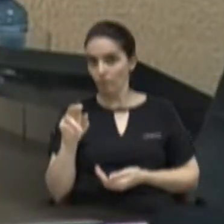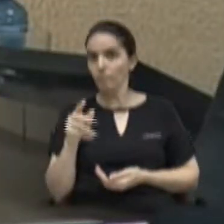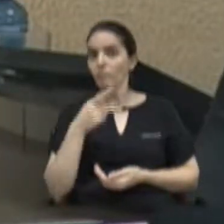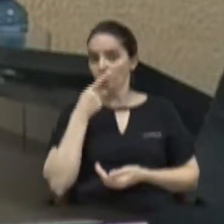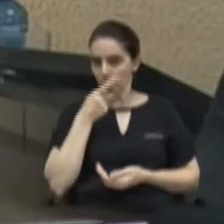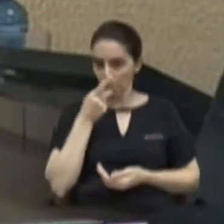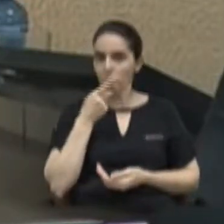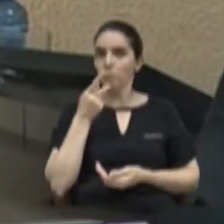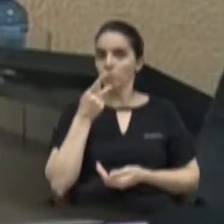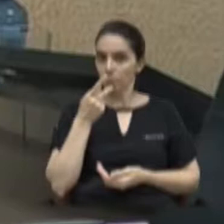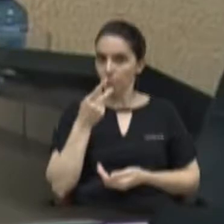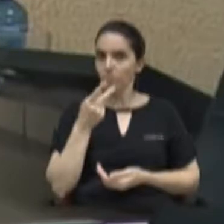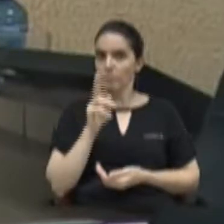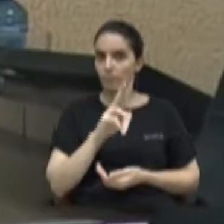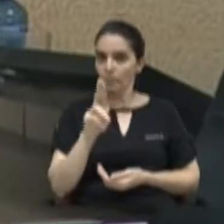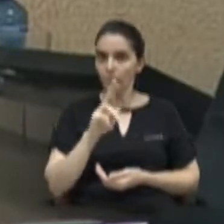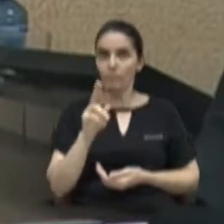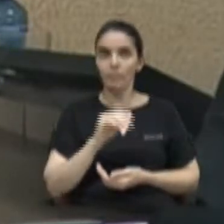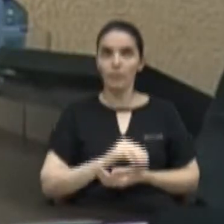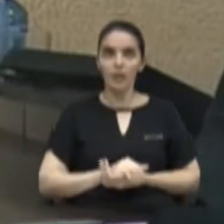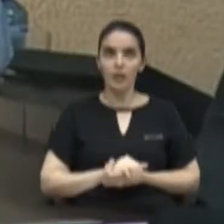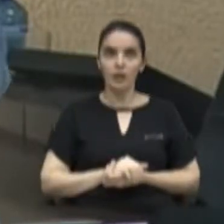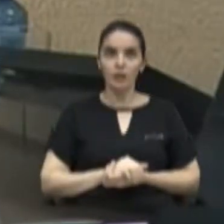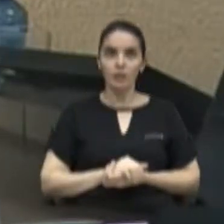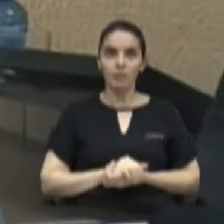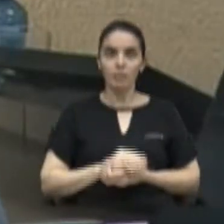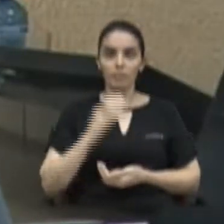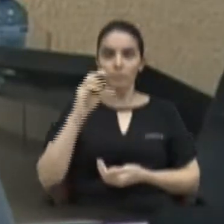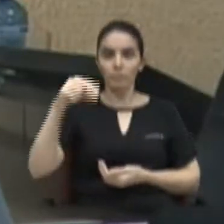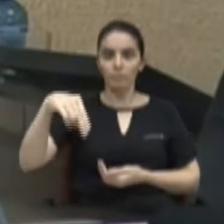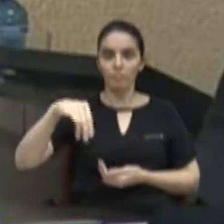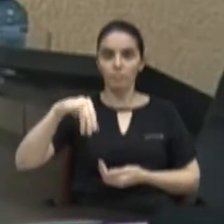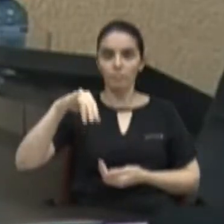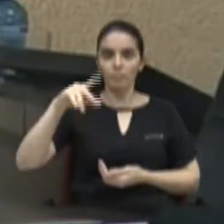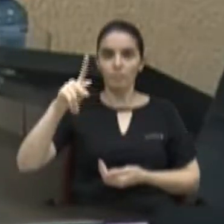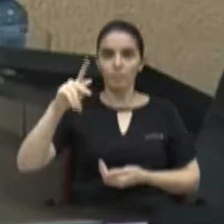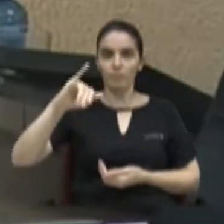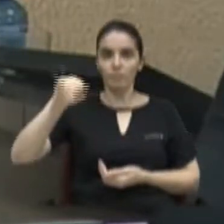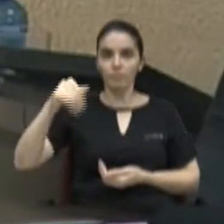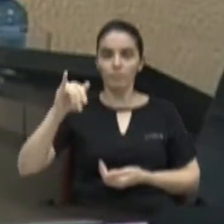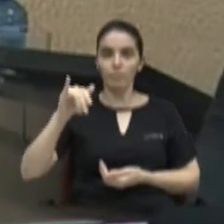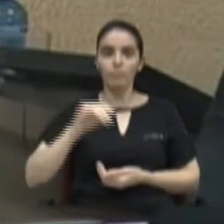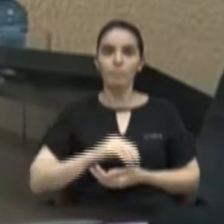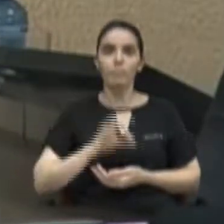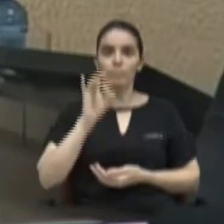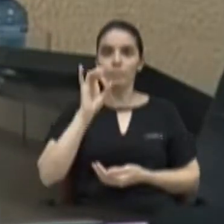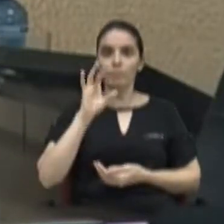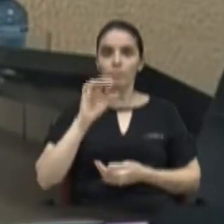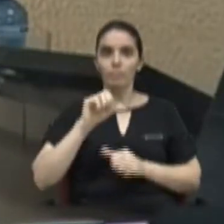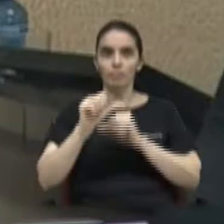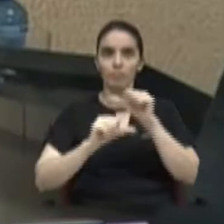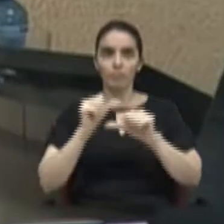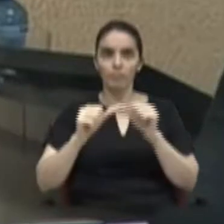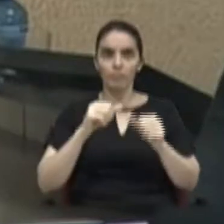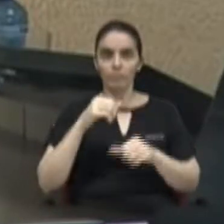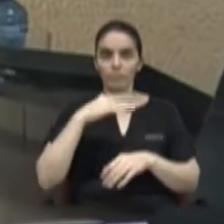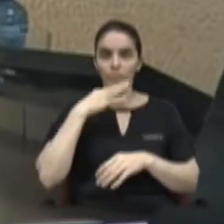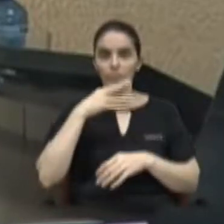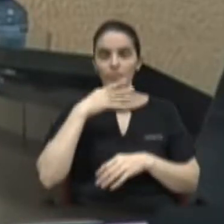Odebrecht. Ah, mas é o mesmo CNPJ, só mudou o nome. E a corzinha, continua Odebrecht. Então, não entendo por